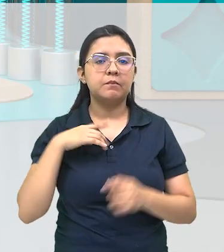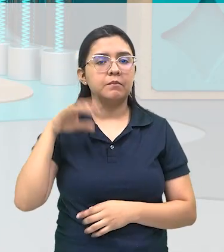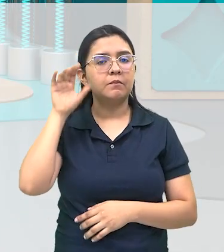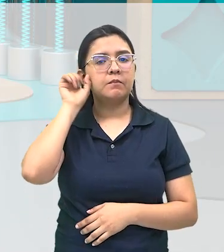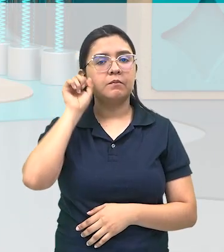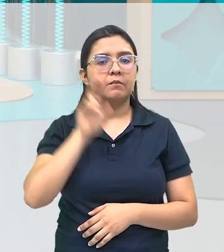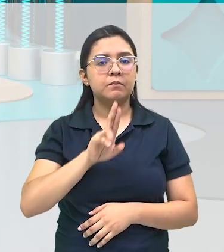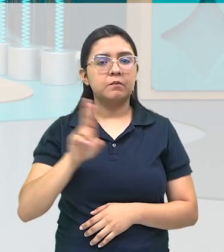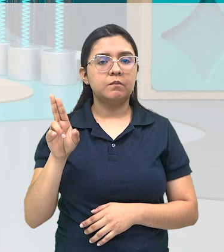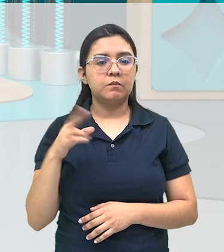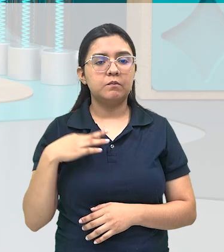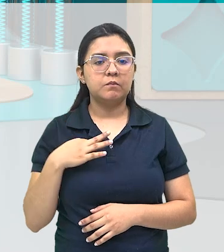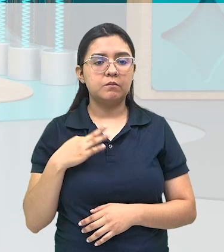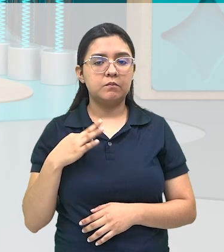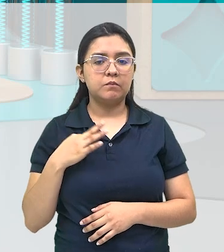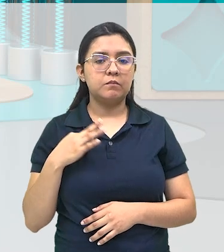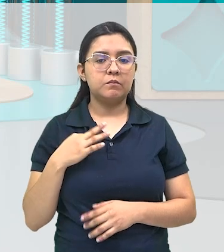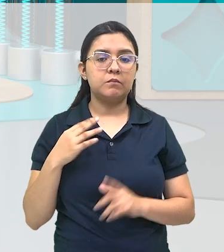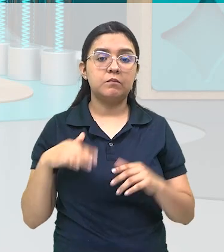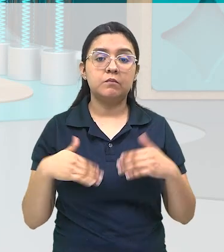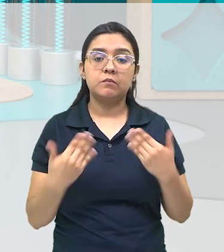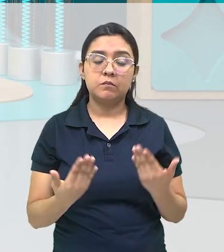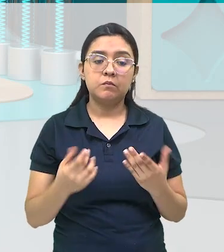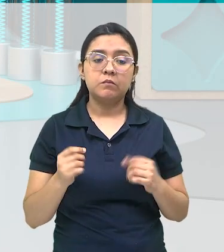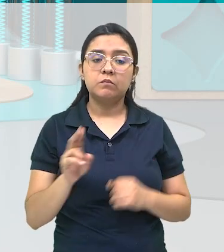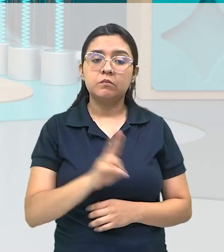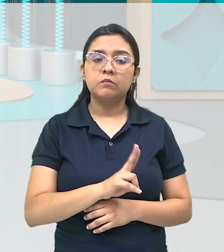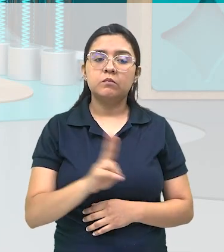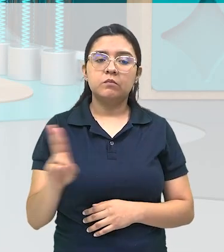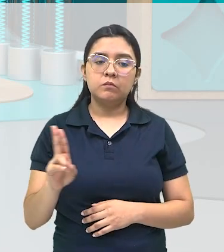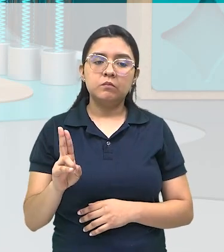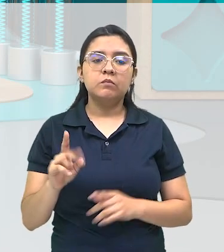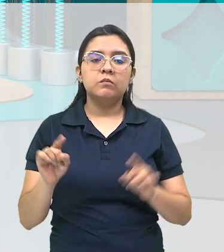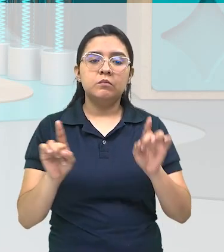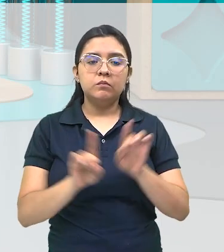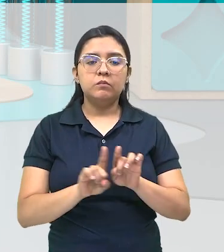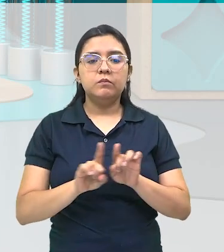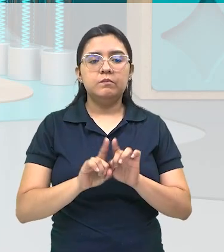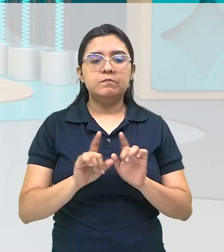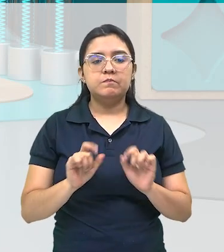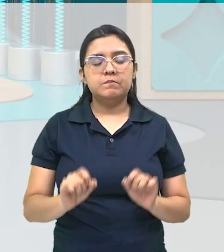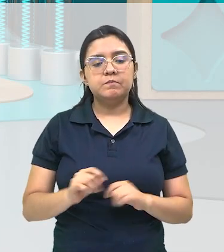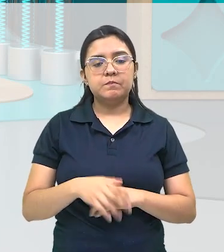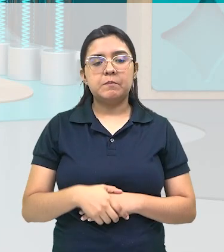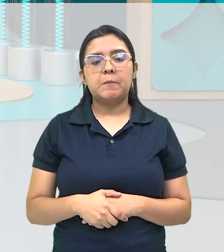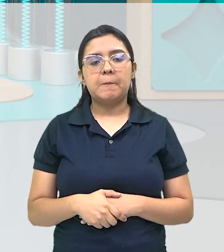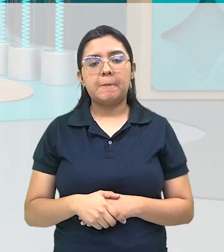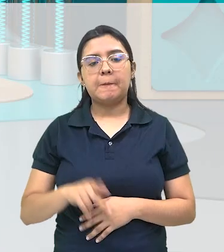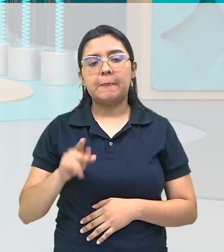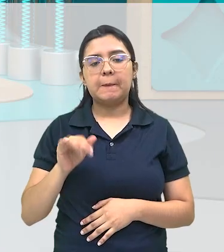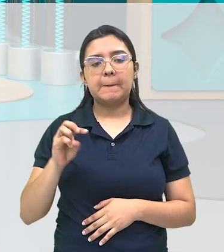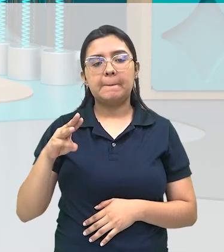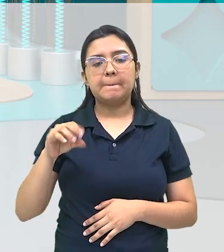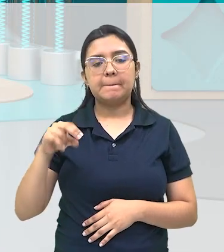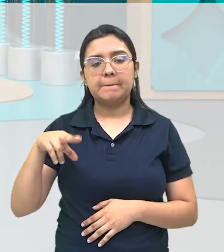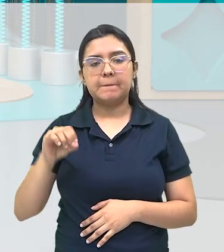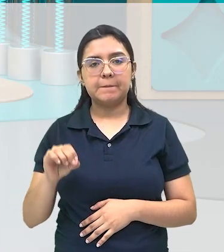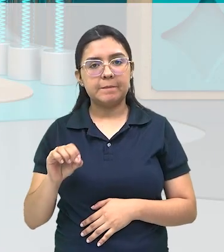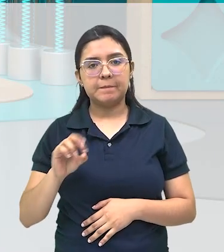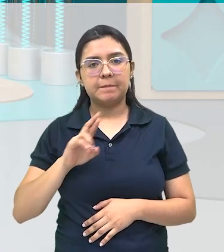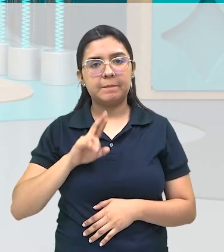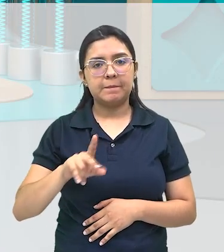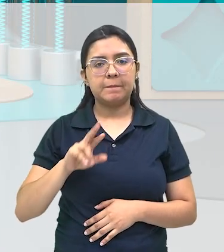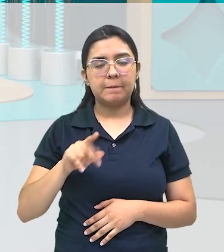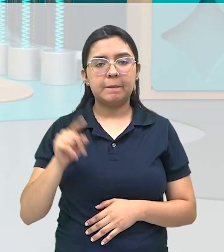esse nome de vestimenta, né, e aí colocou também para esse caso aqui, chamado de kimono. Mas kimono, na